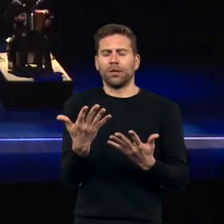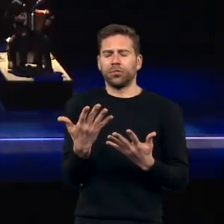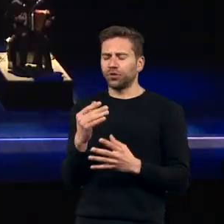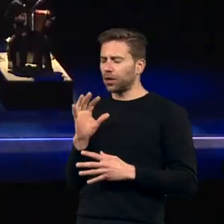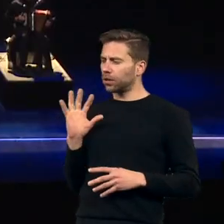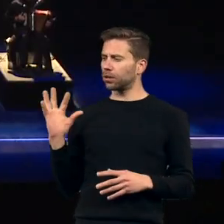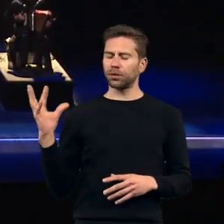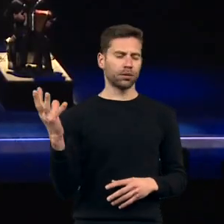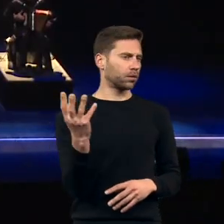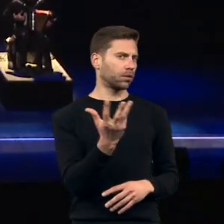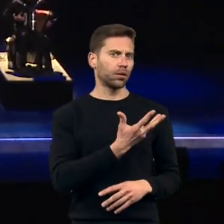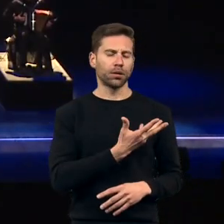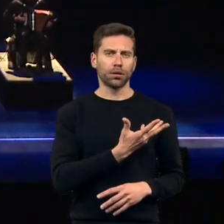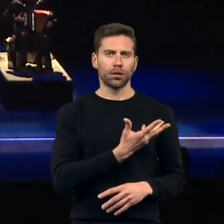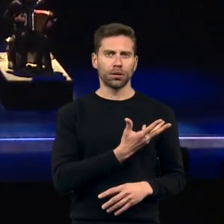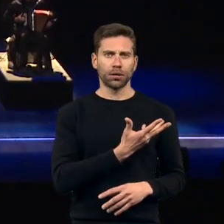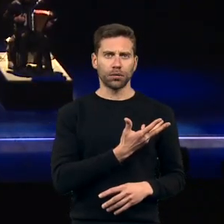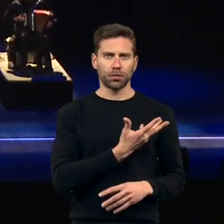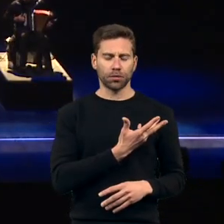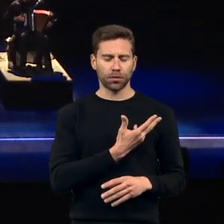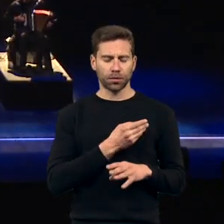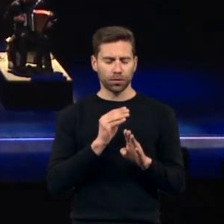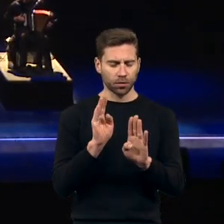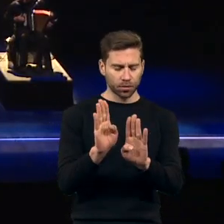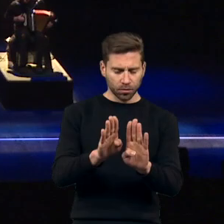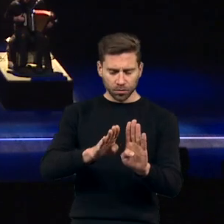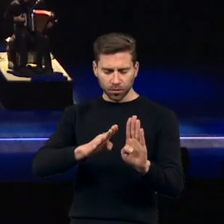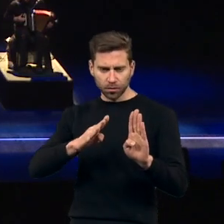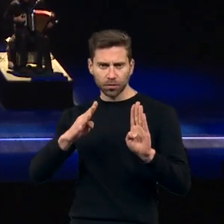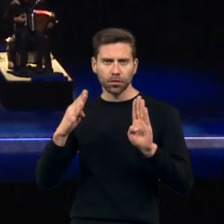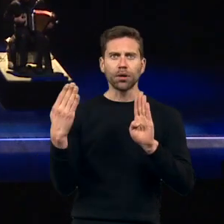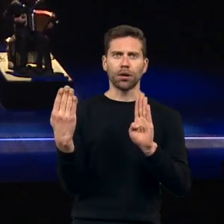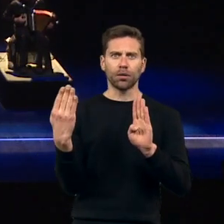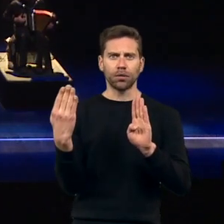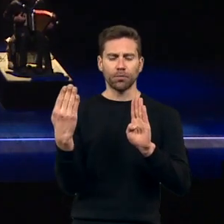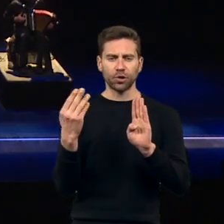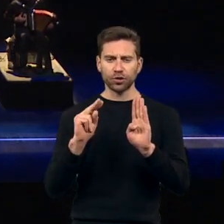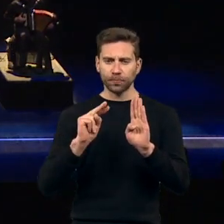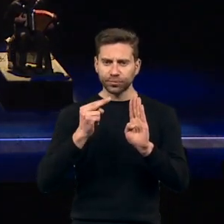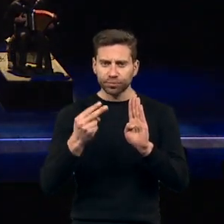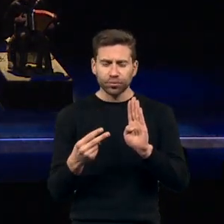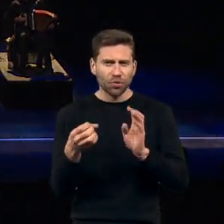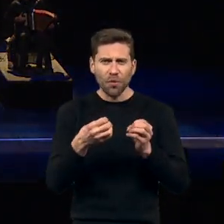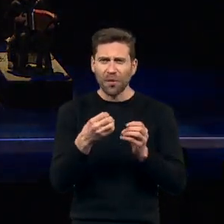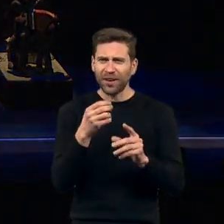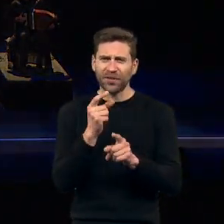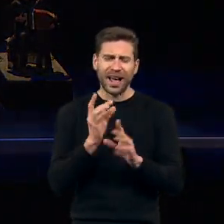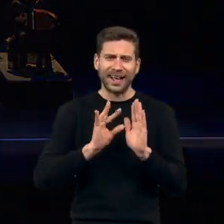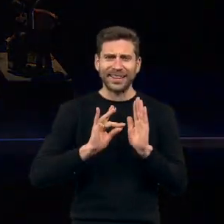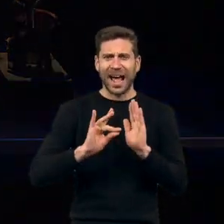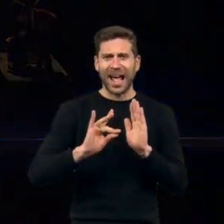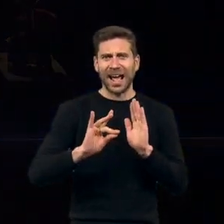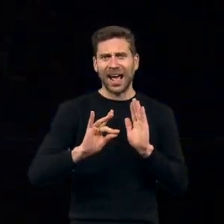que se abre uma porta e, sem que nada se altere, tudo se revela diverso. Ah!